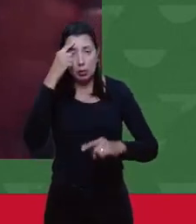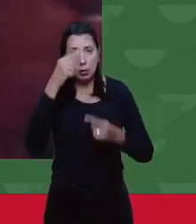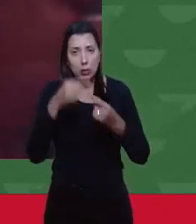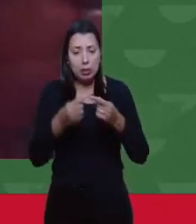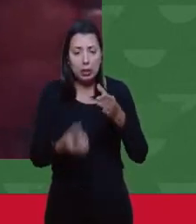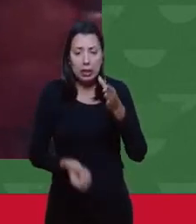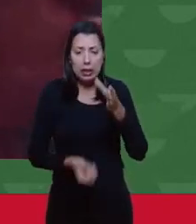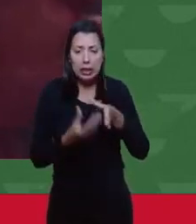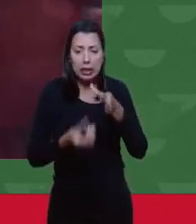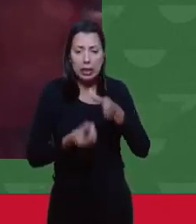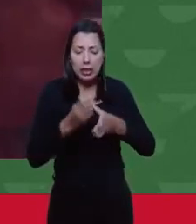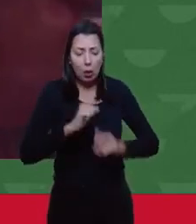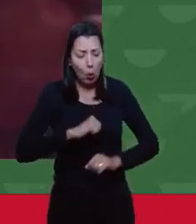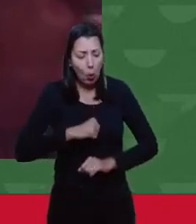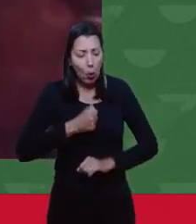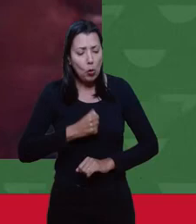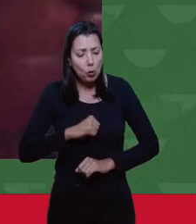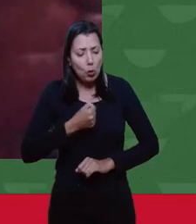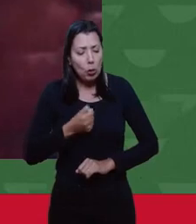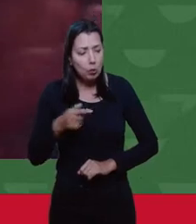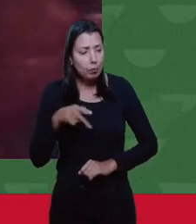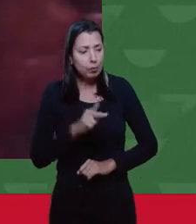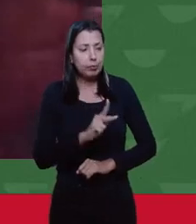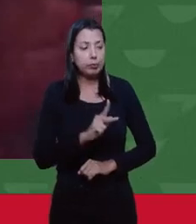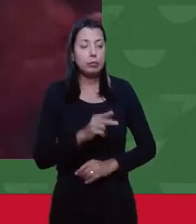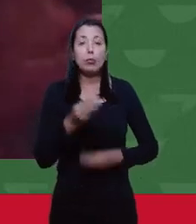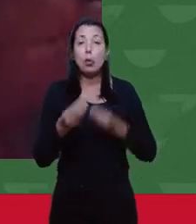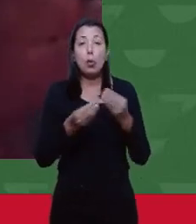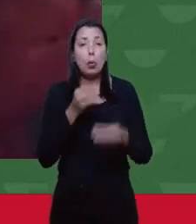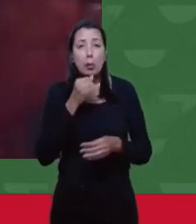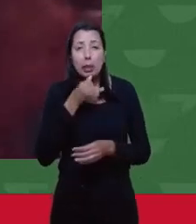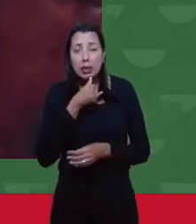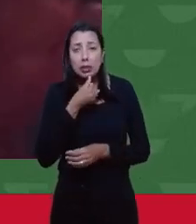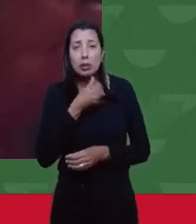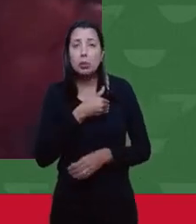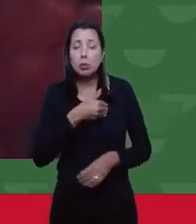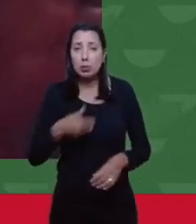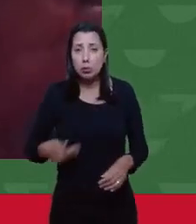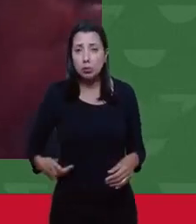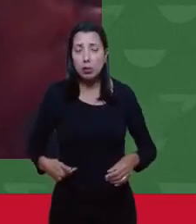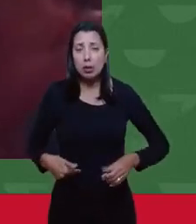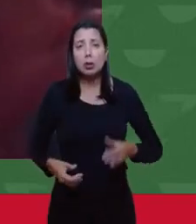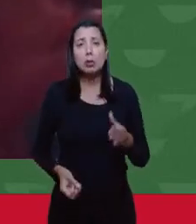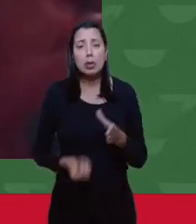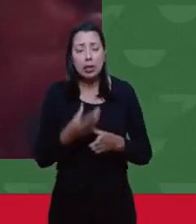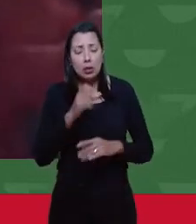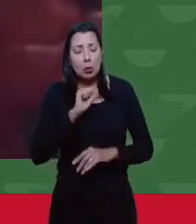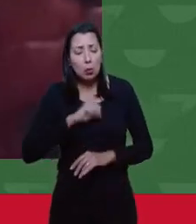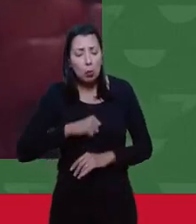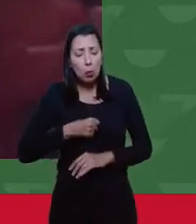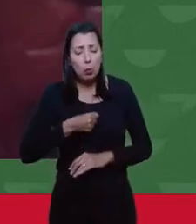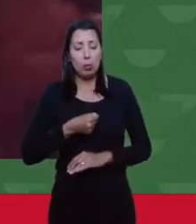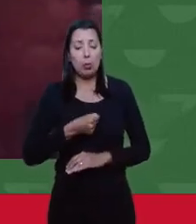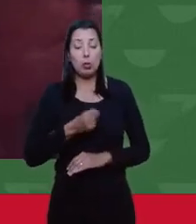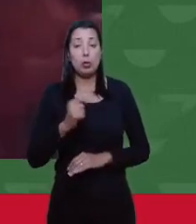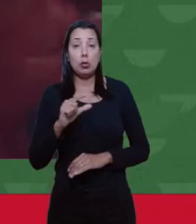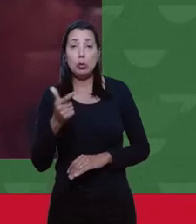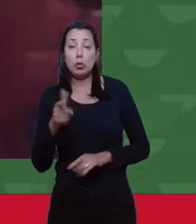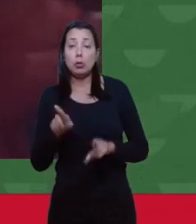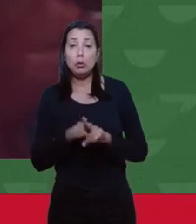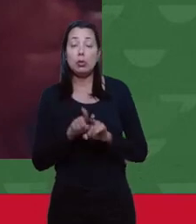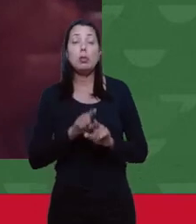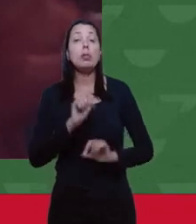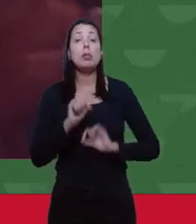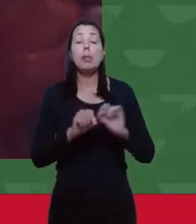cria culturas de ódio todo o tempo. Como é triste governos que fomentam o ódio. E o outro